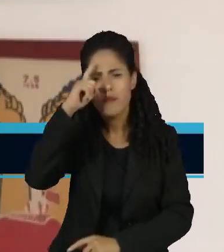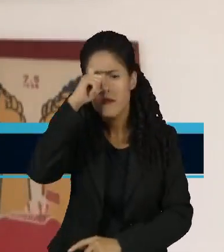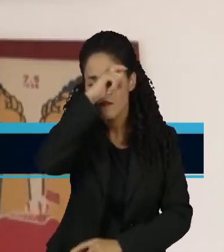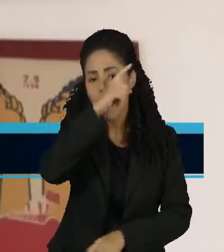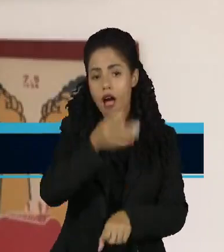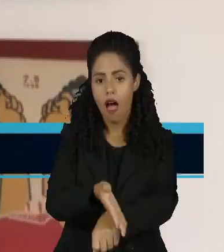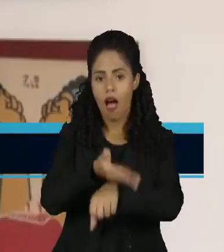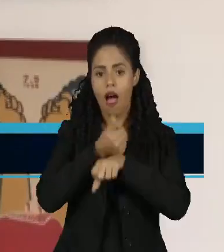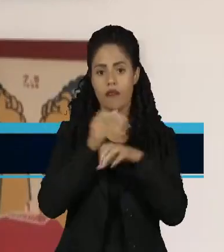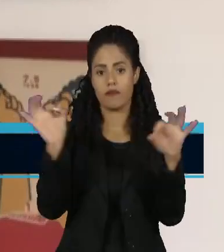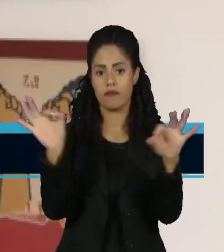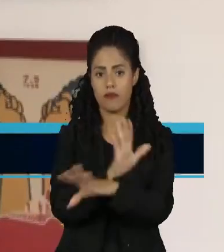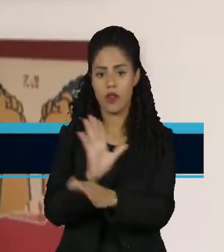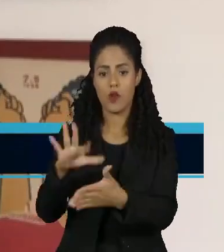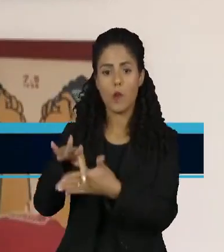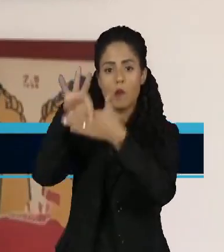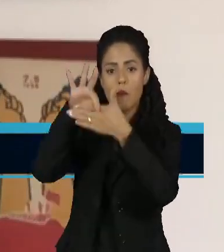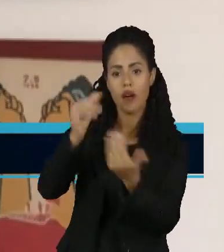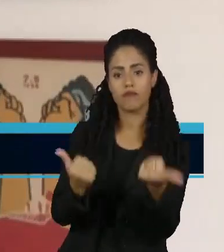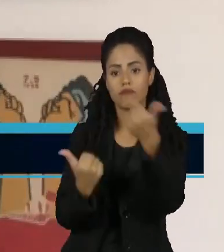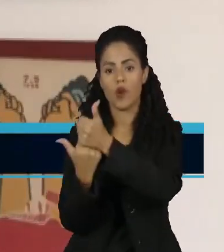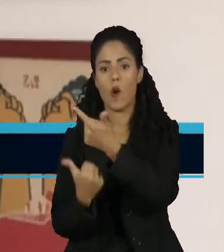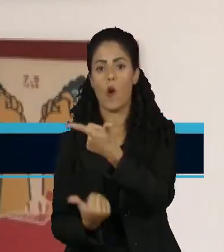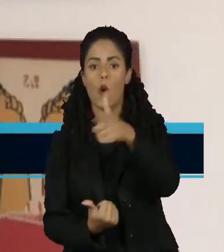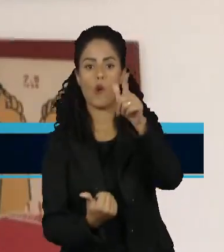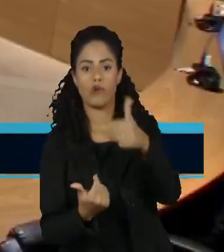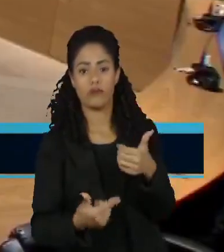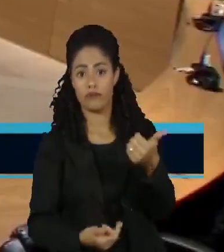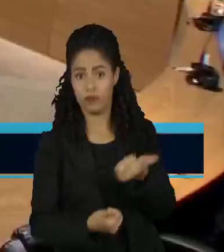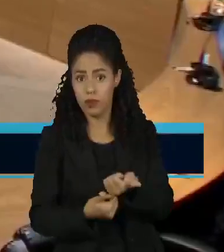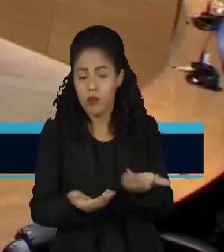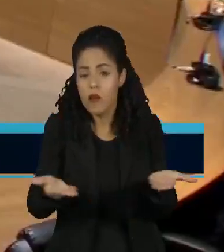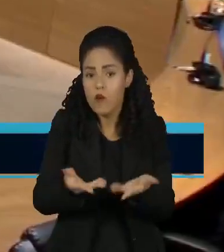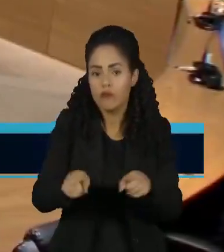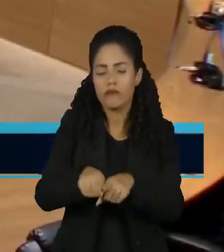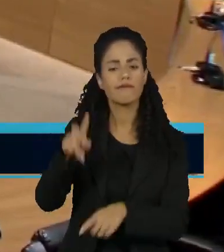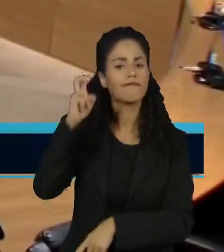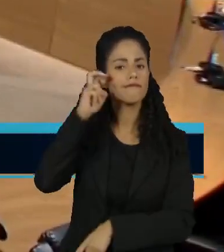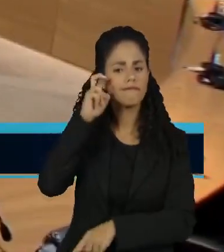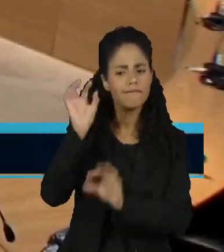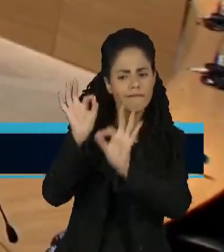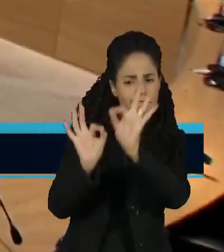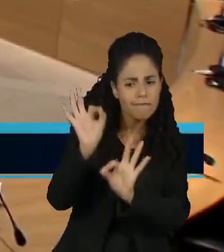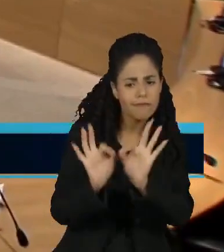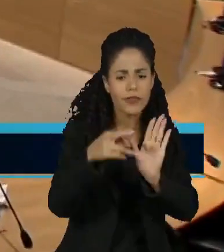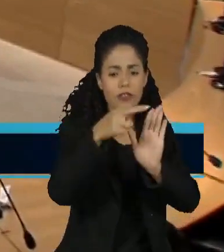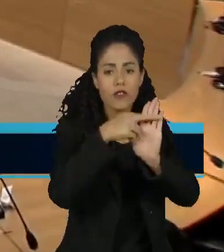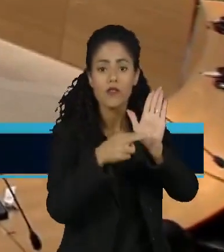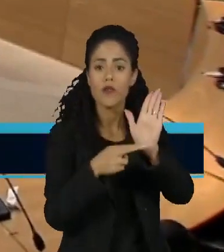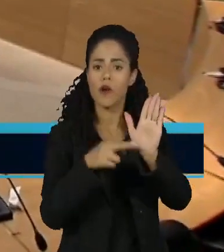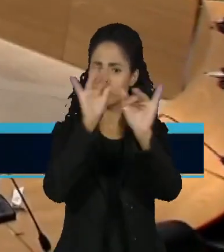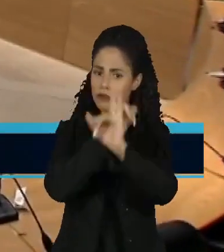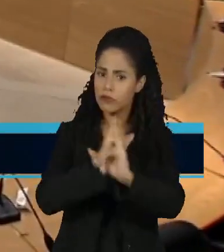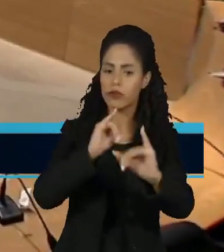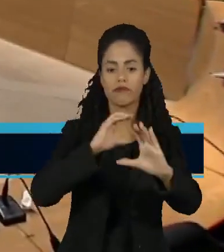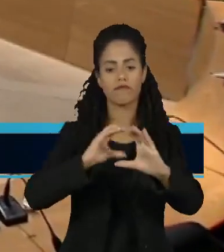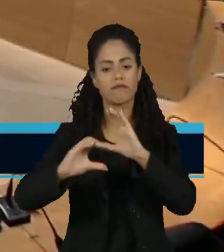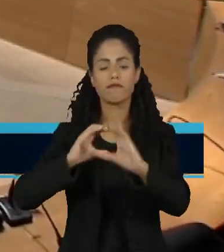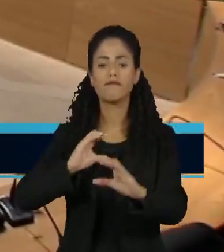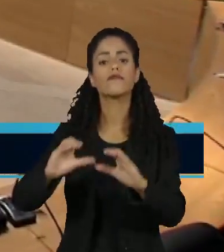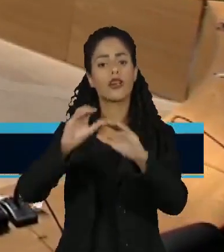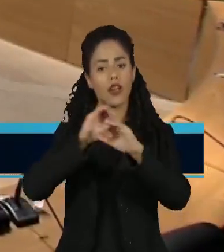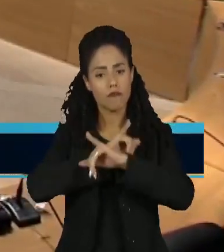do fim da presidência do Brasil no Mercosul, nesta quinta-feira. Ficou estabelecido que um comunicado conjunto será